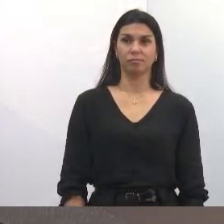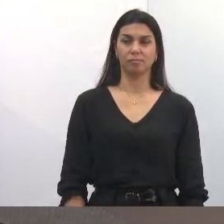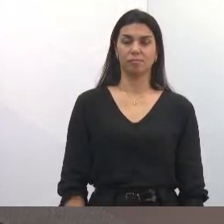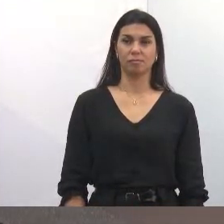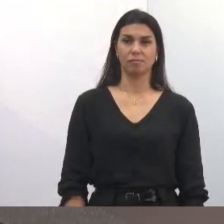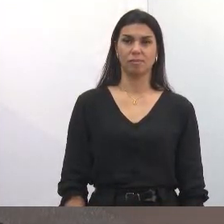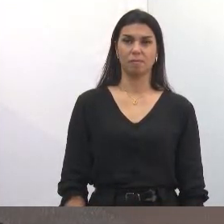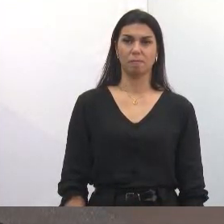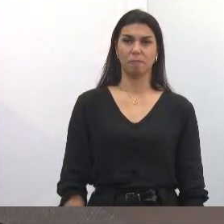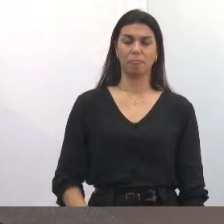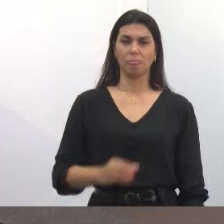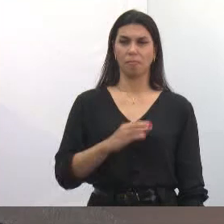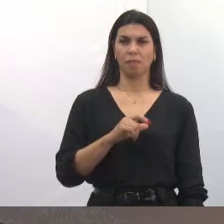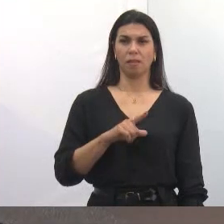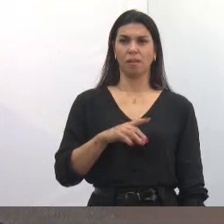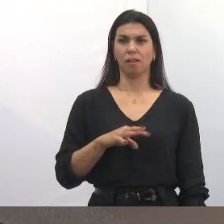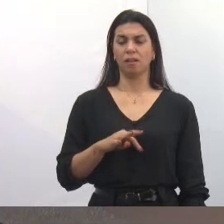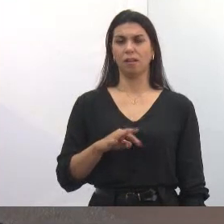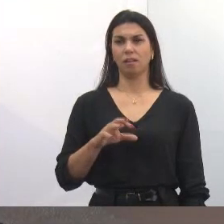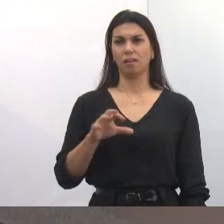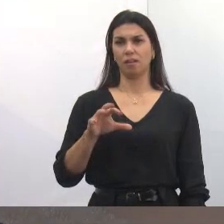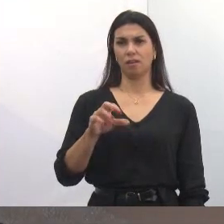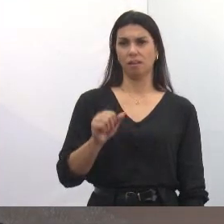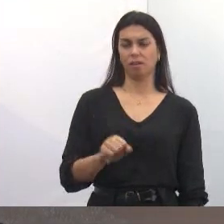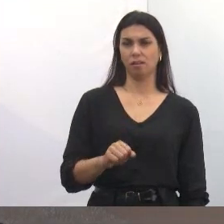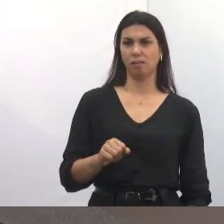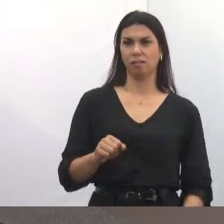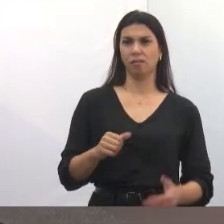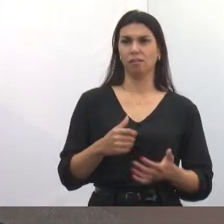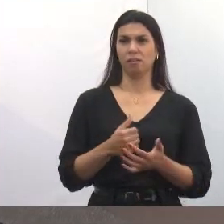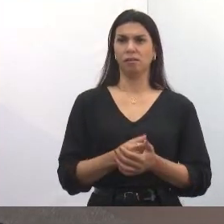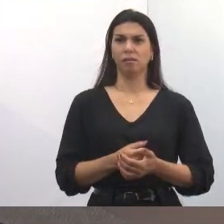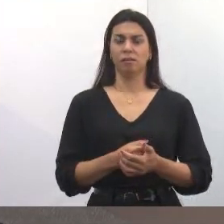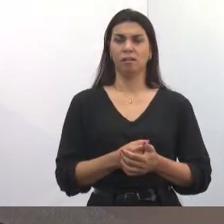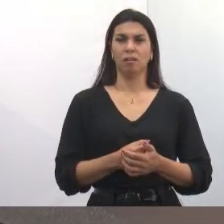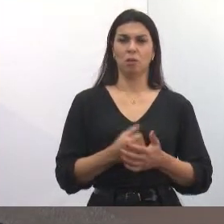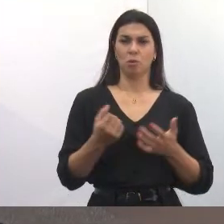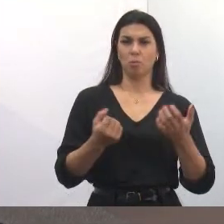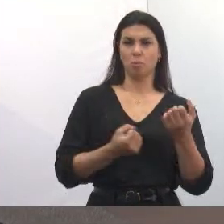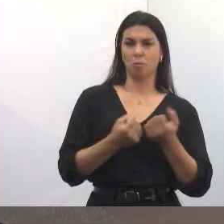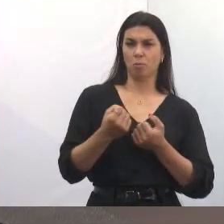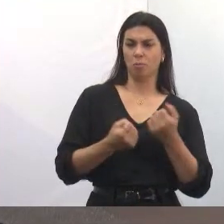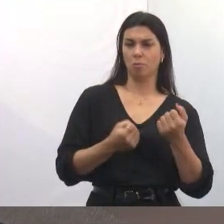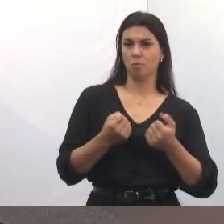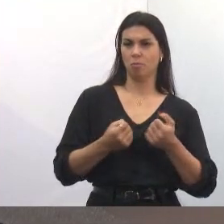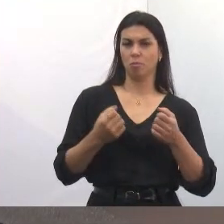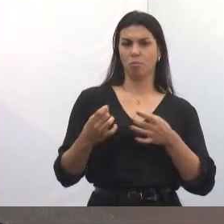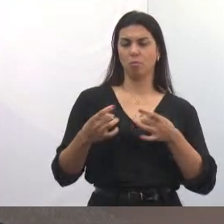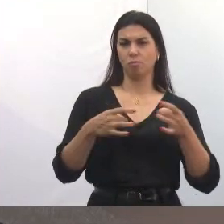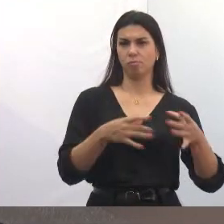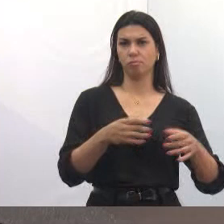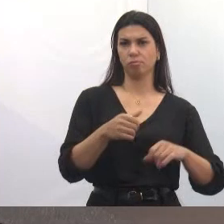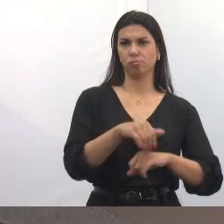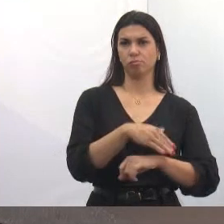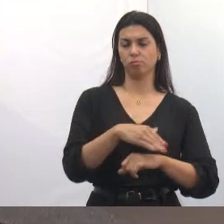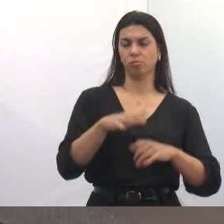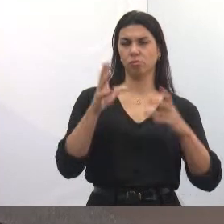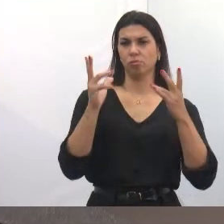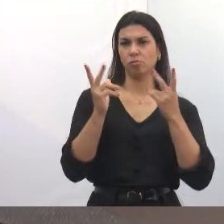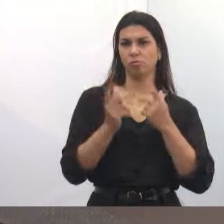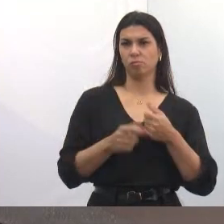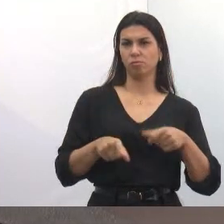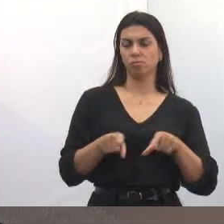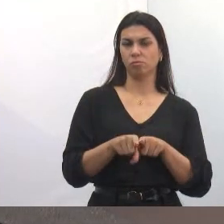Coleta, transporte, tratamento, disposição final de resíduos e saúde de animais mortos e pequenos e